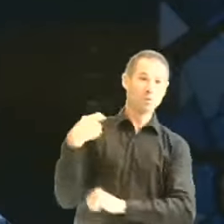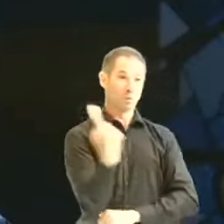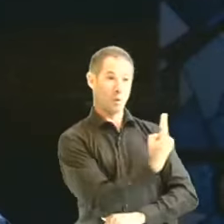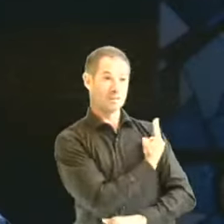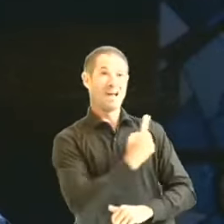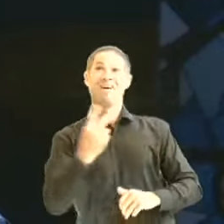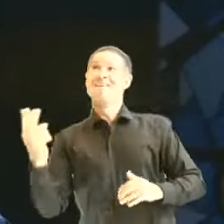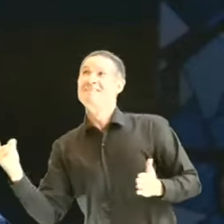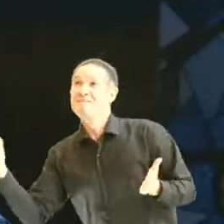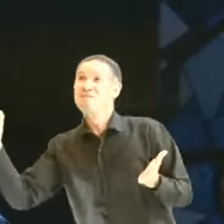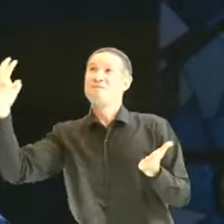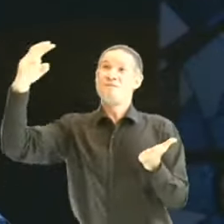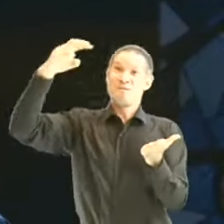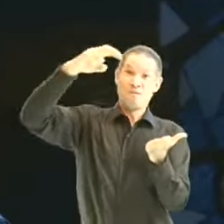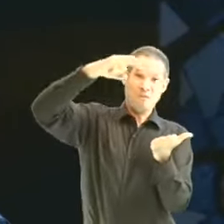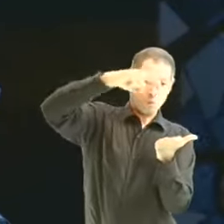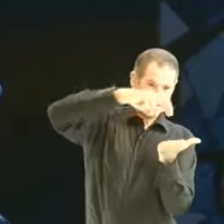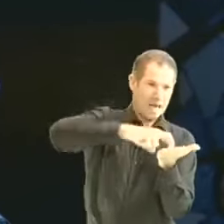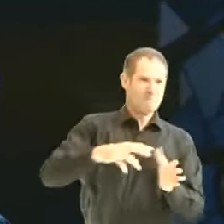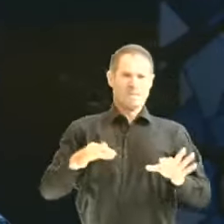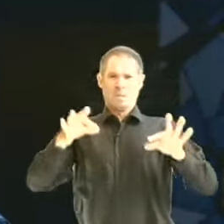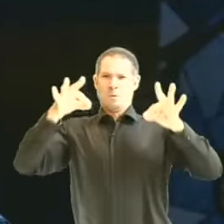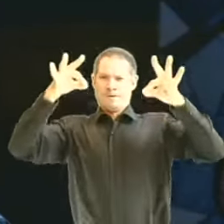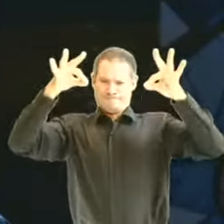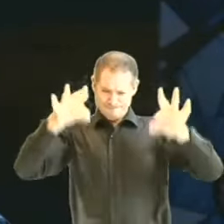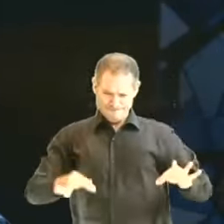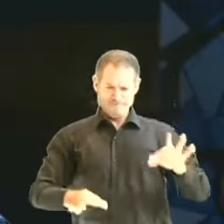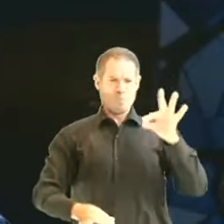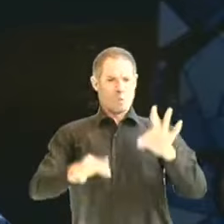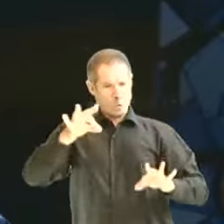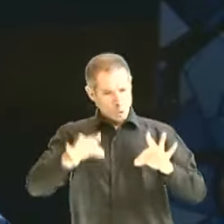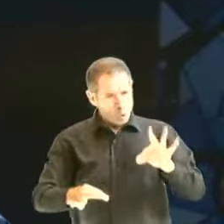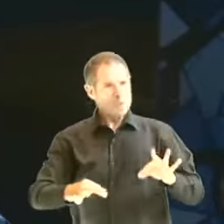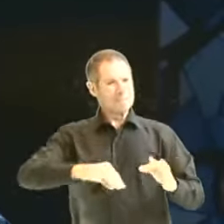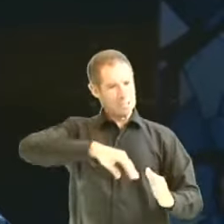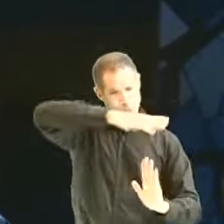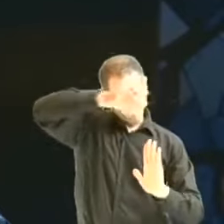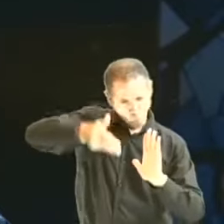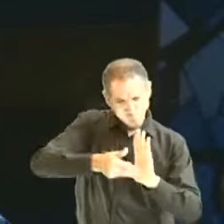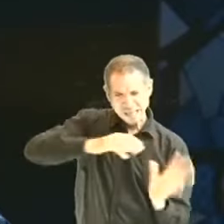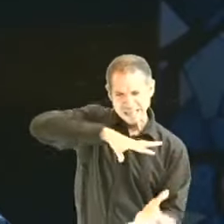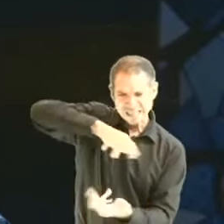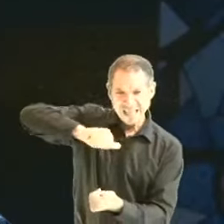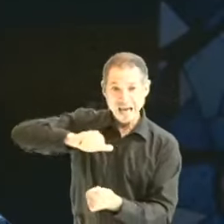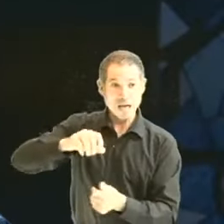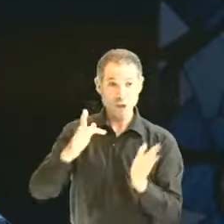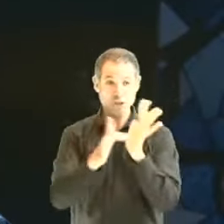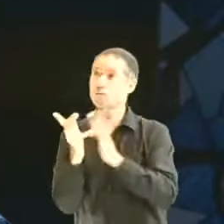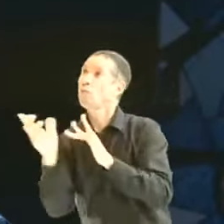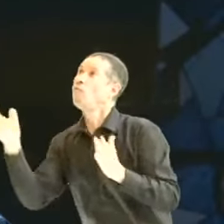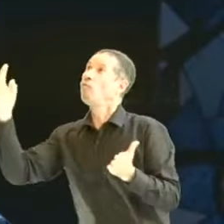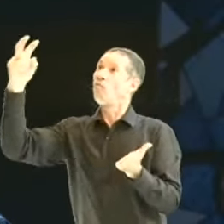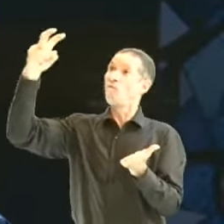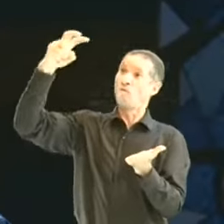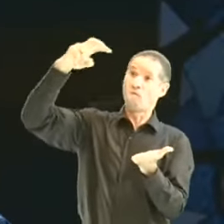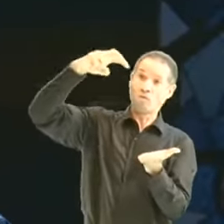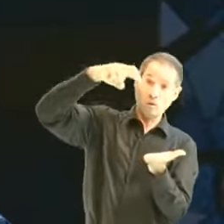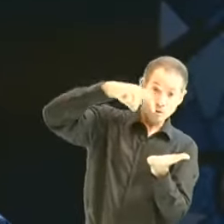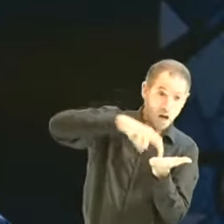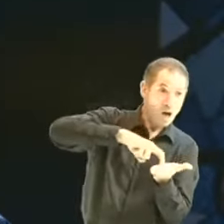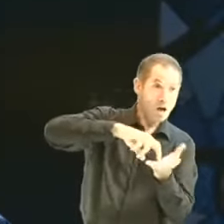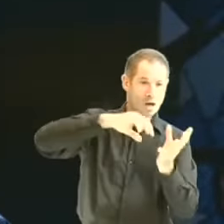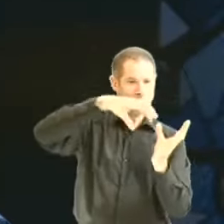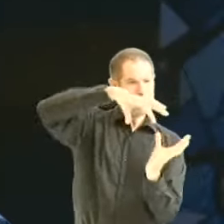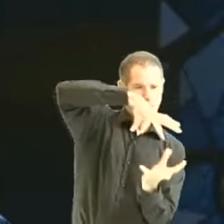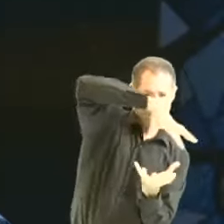vai voltar como justo juiz de toda a terra. E quando ele voltar, a Bíblia diz que do ocidente